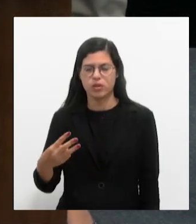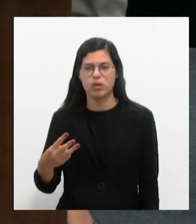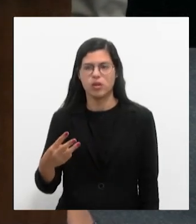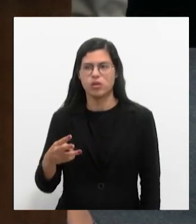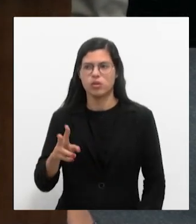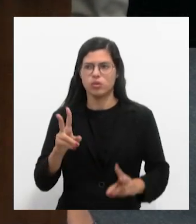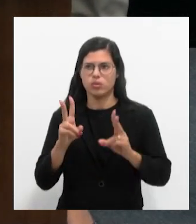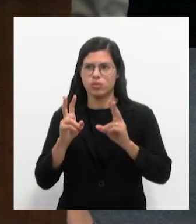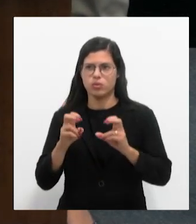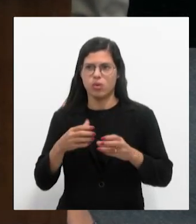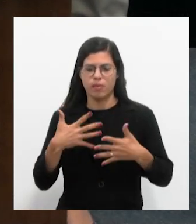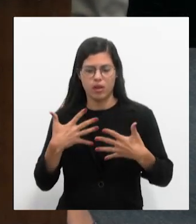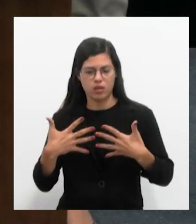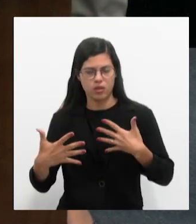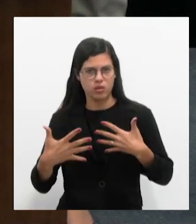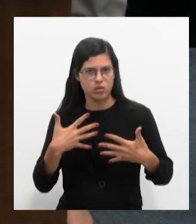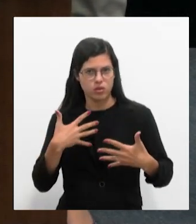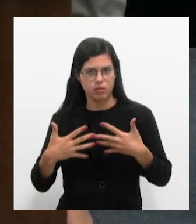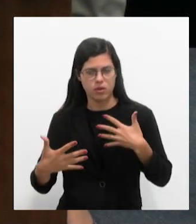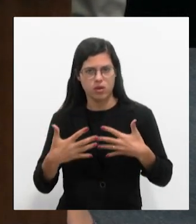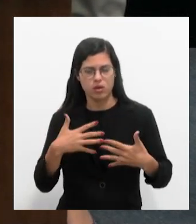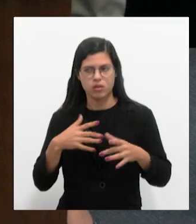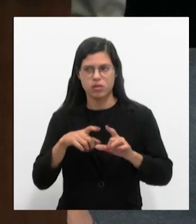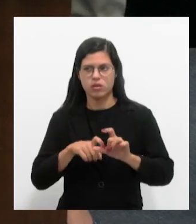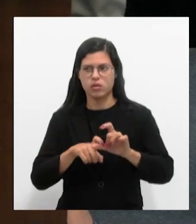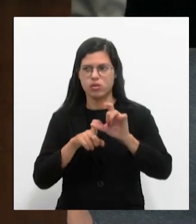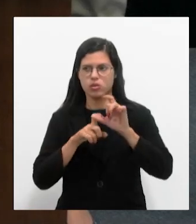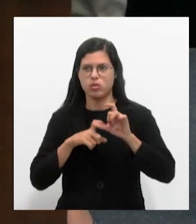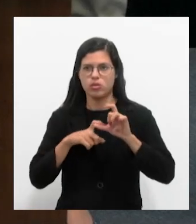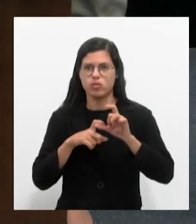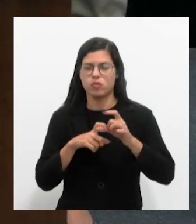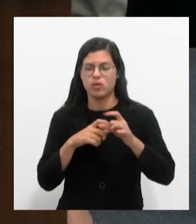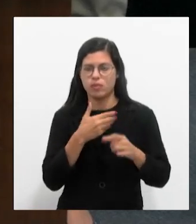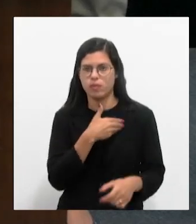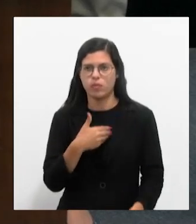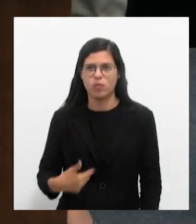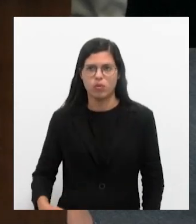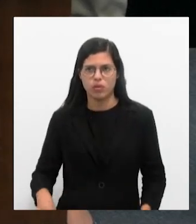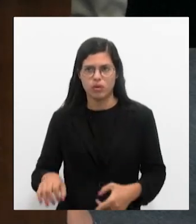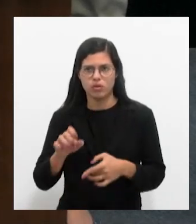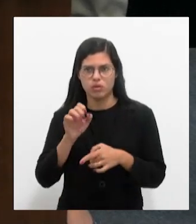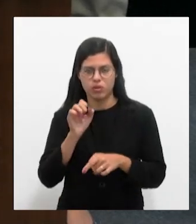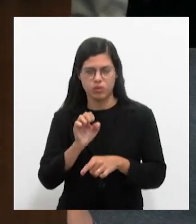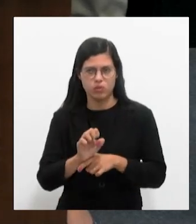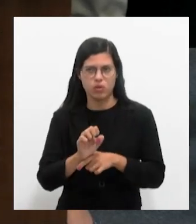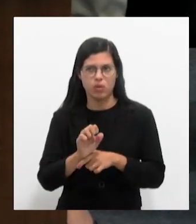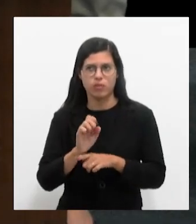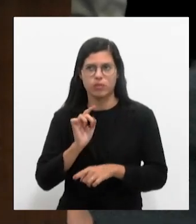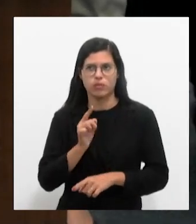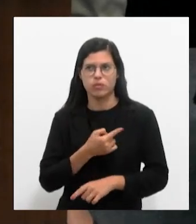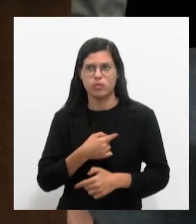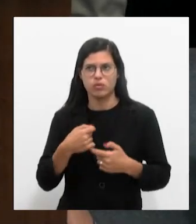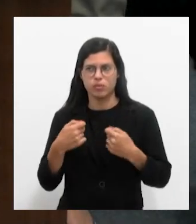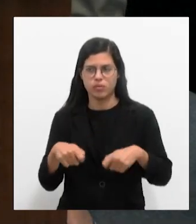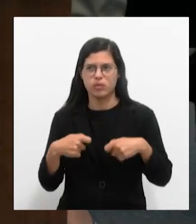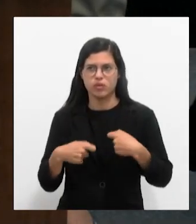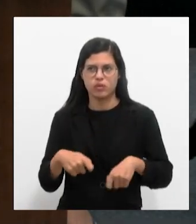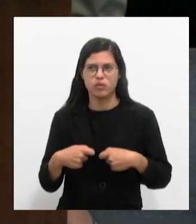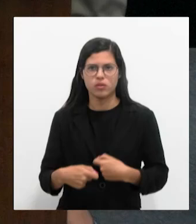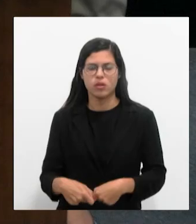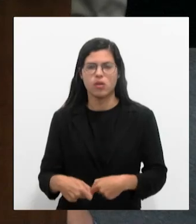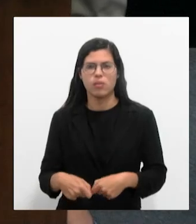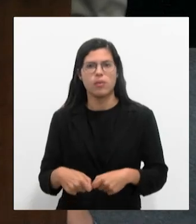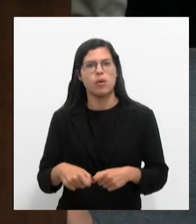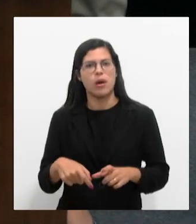sobre a transparência na dívida pública estadual. E nós precisamos de uma dívida pública